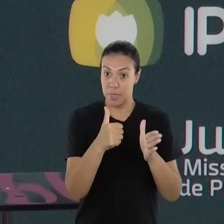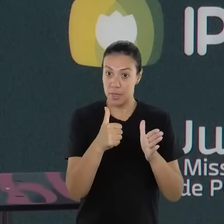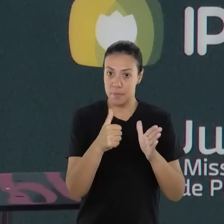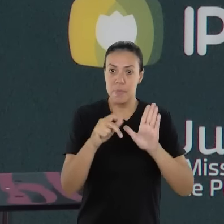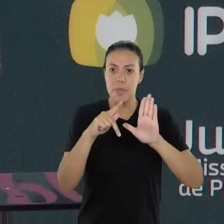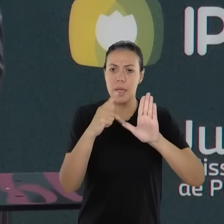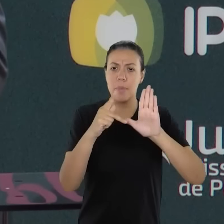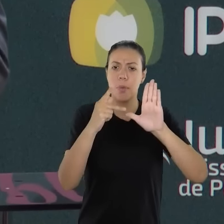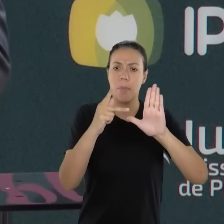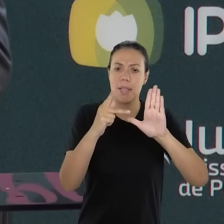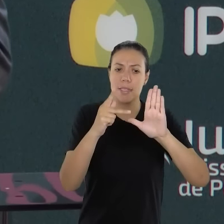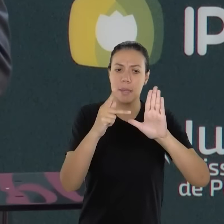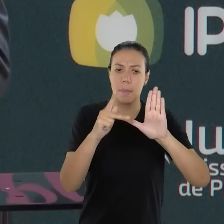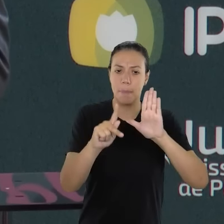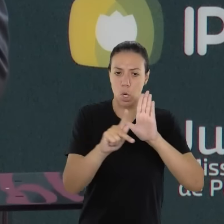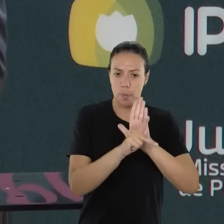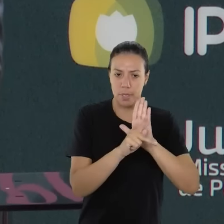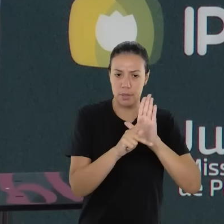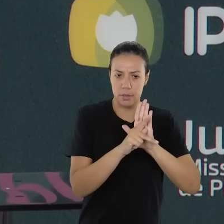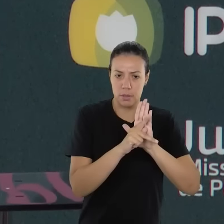é exclusiva.